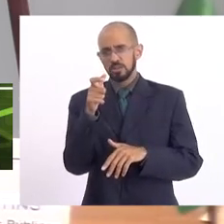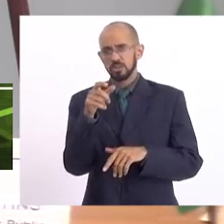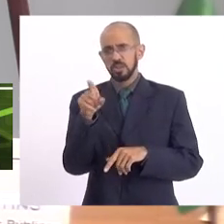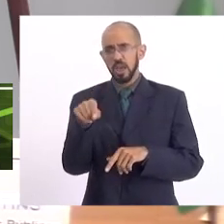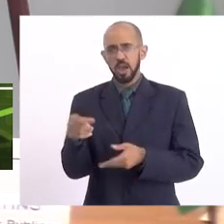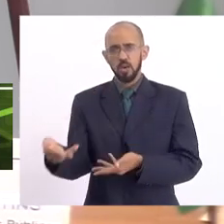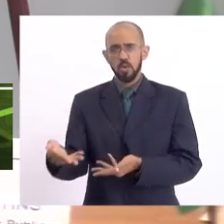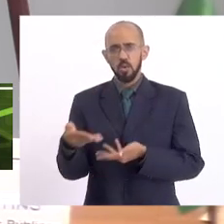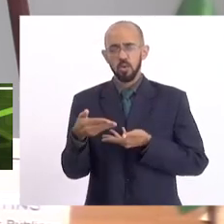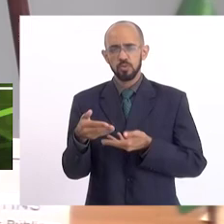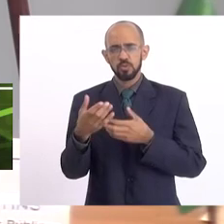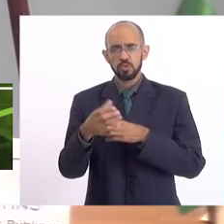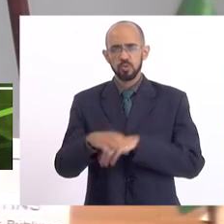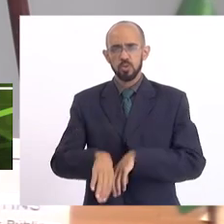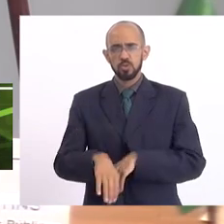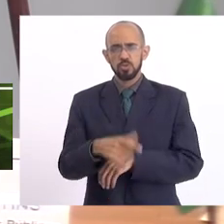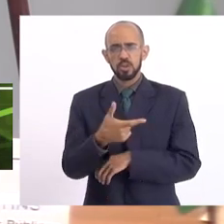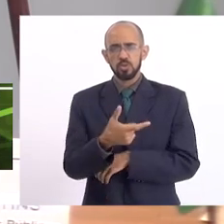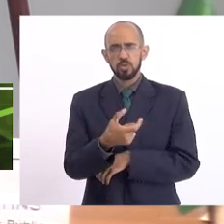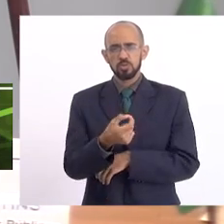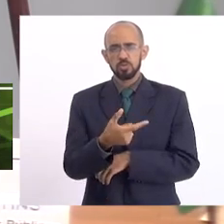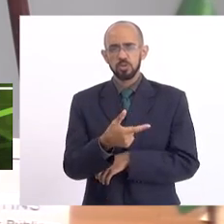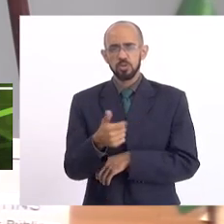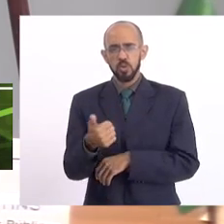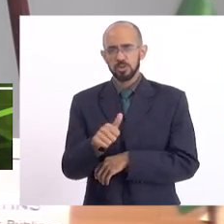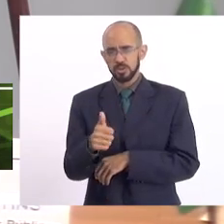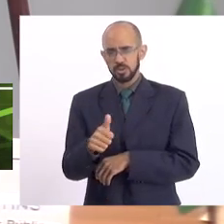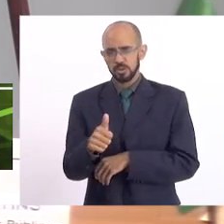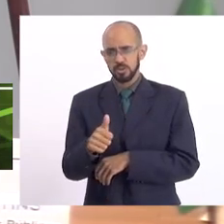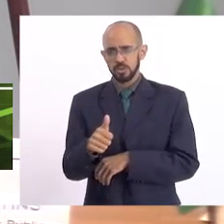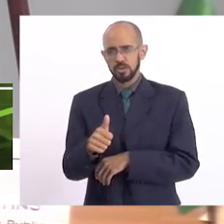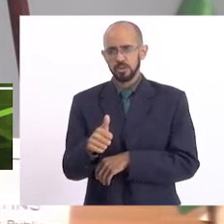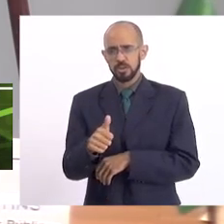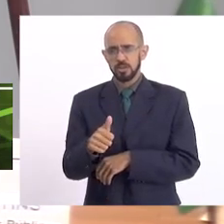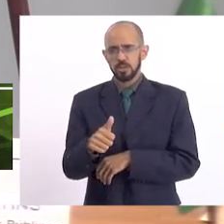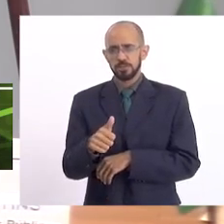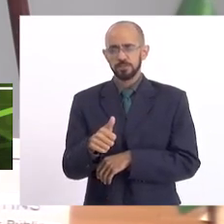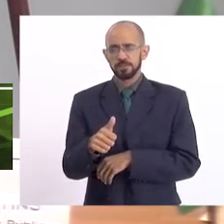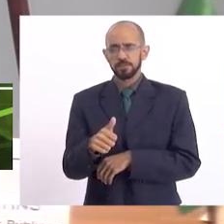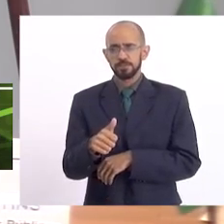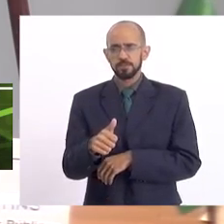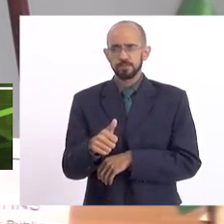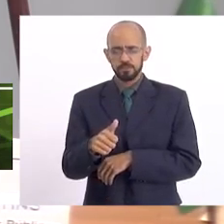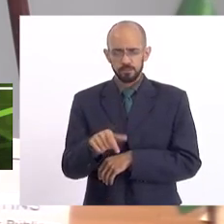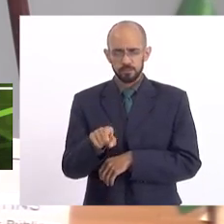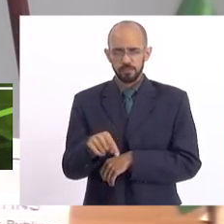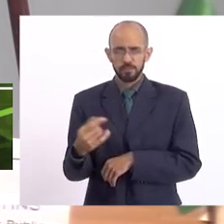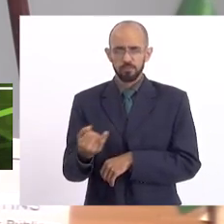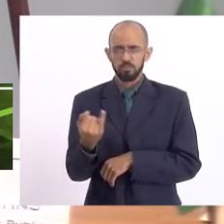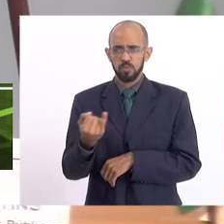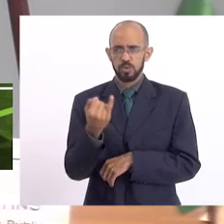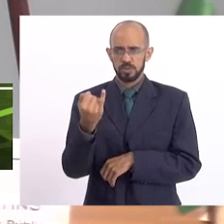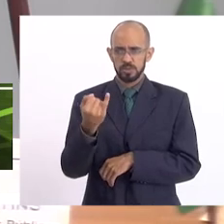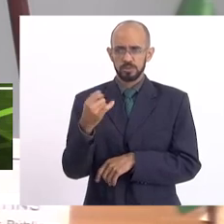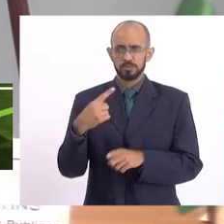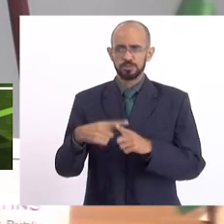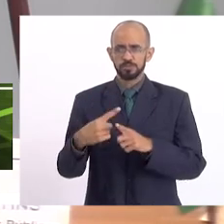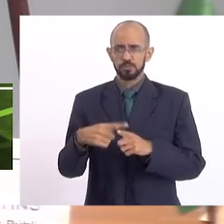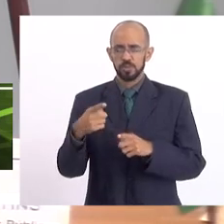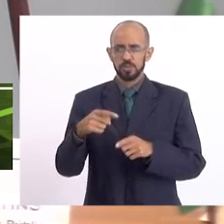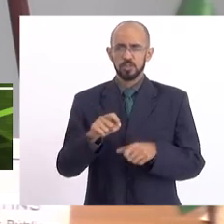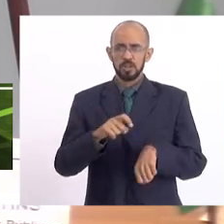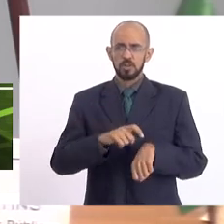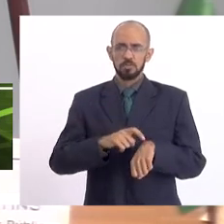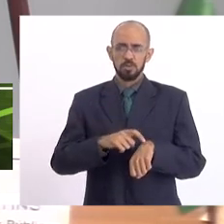dos concursados de 2011. Né? E está mais do que válido isso, já que a gente está no regime de